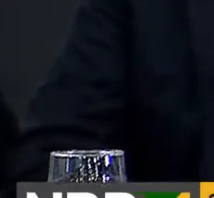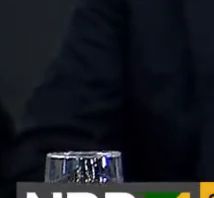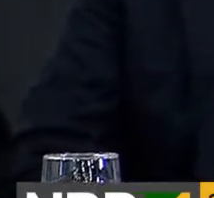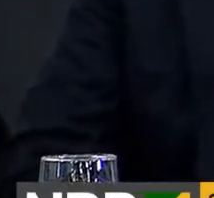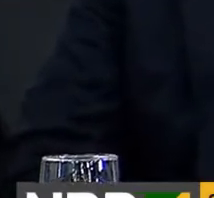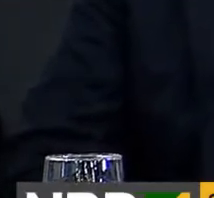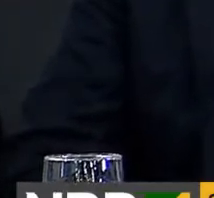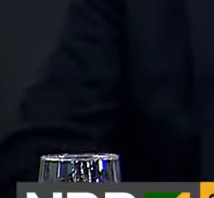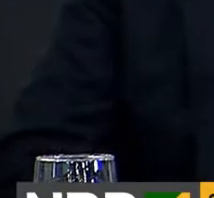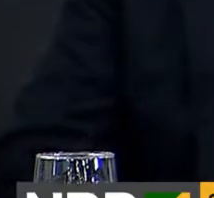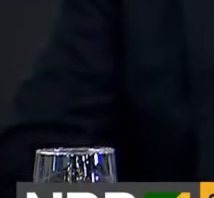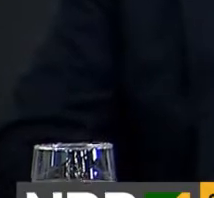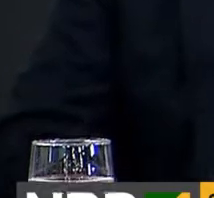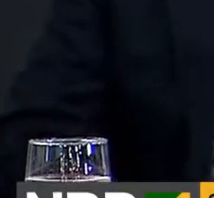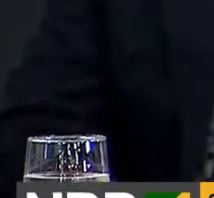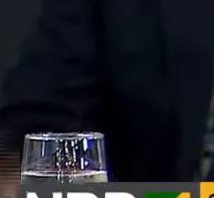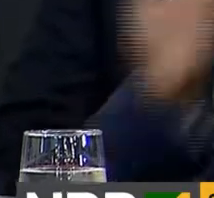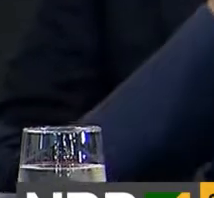Estaremos